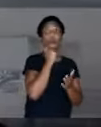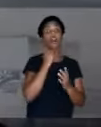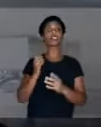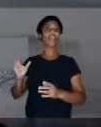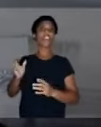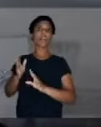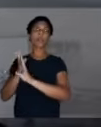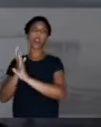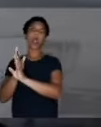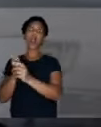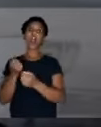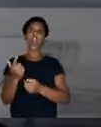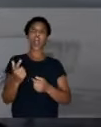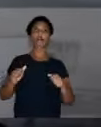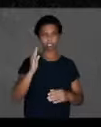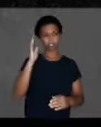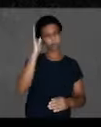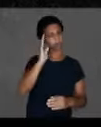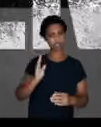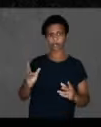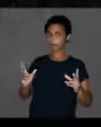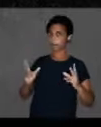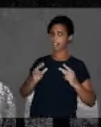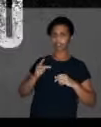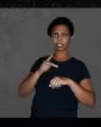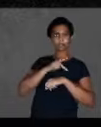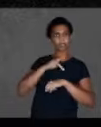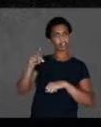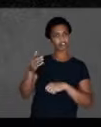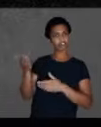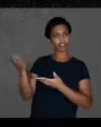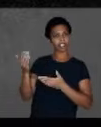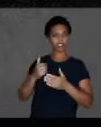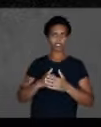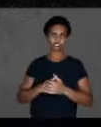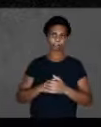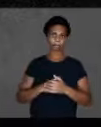milionários fazendo fila para comprar jatinhos. O Brasil não aguenta mais Bolsonaro.